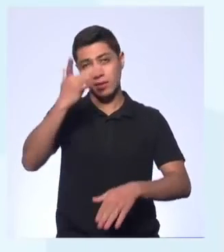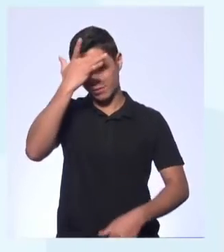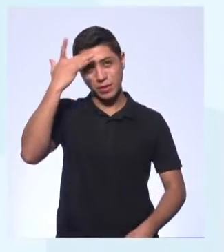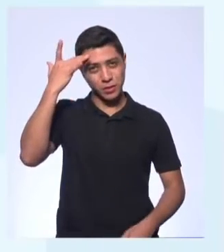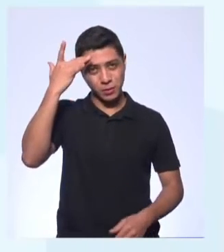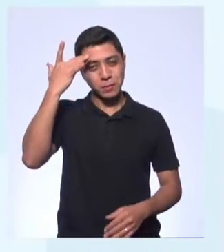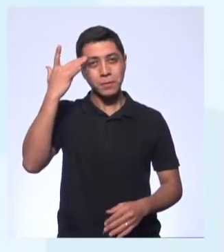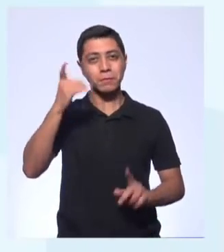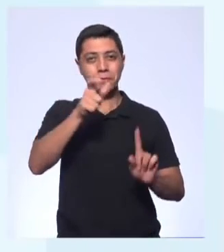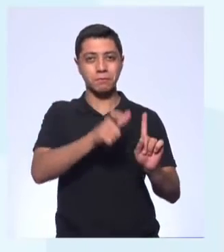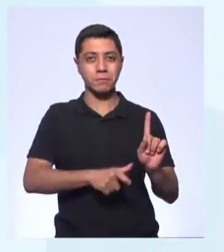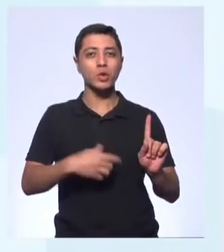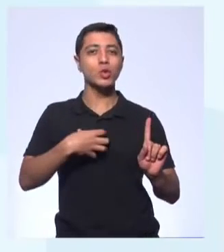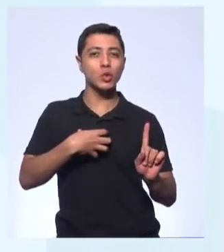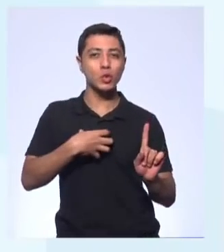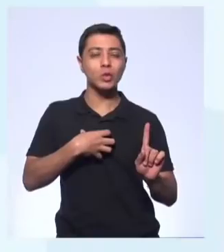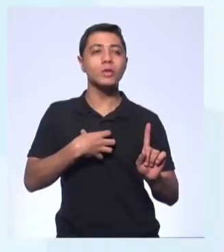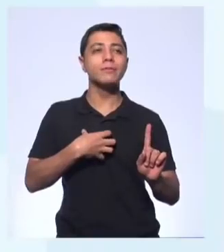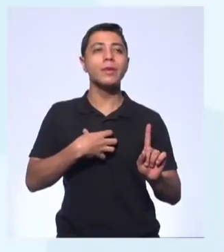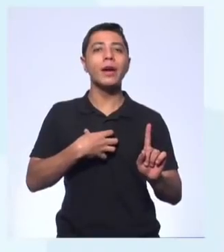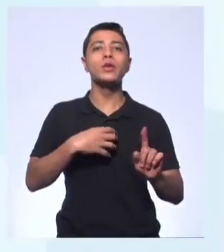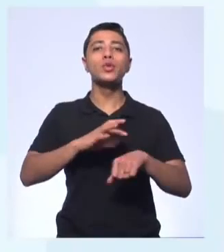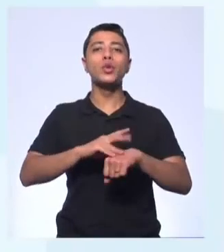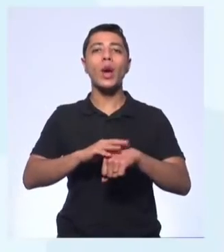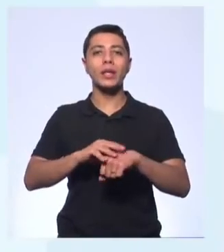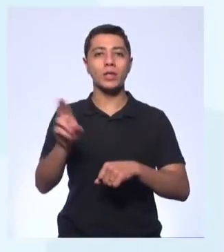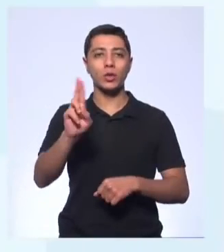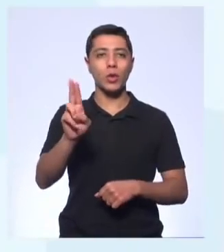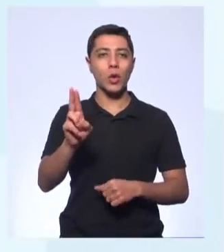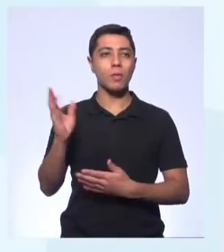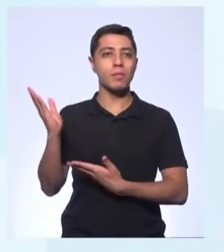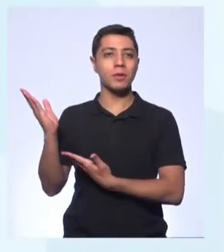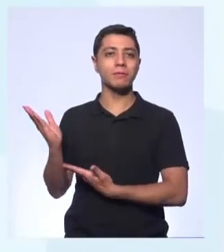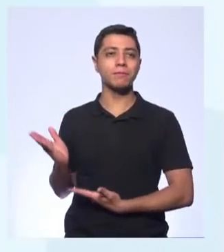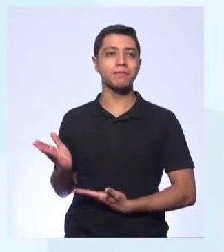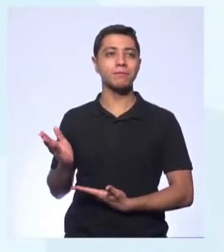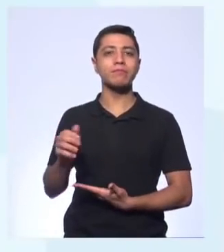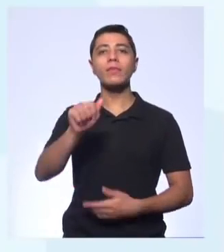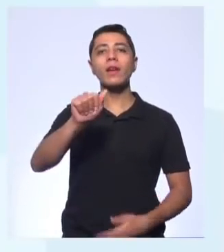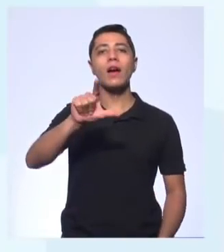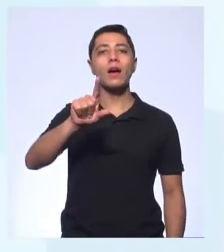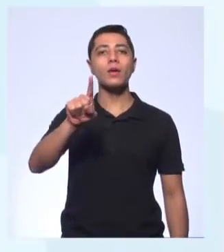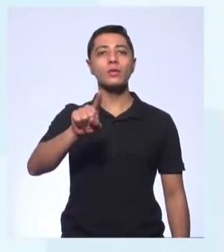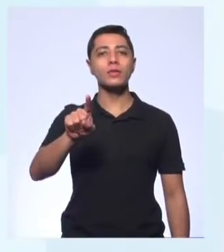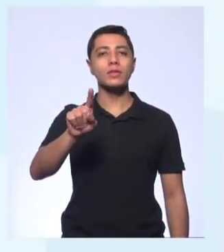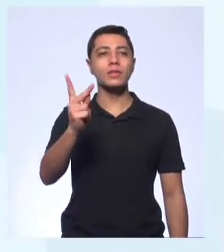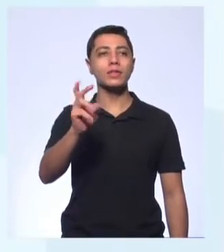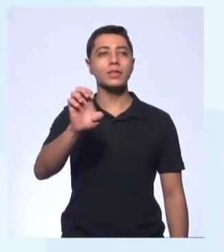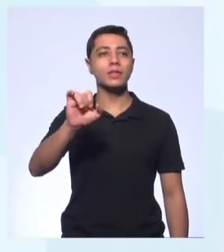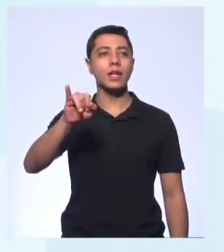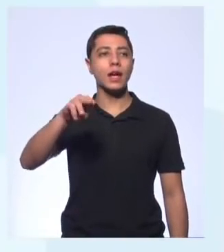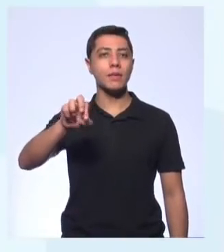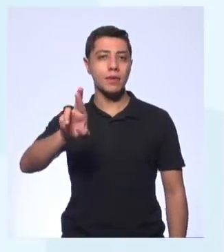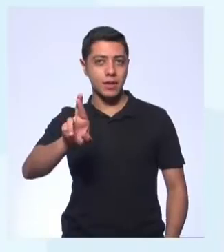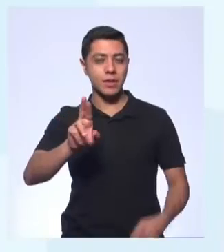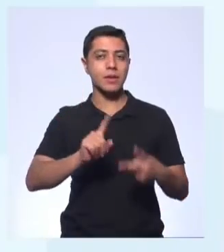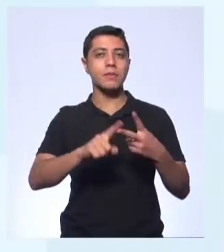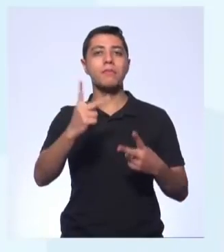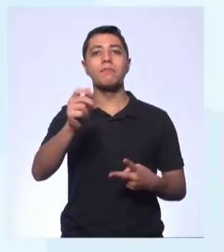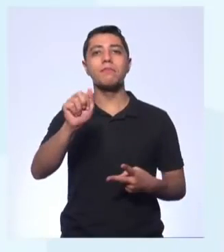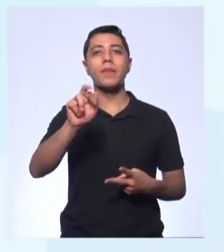exemplo Alzheimer, o Parkinson, osteoporose, esclerose múltipla, doenças